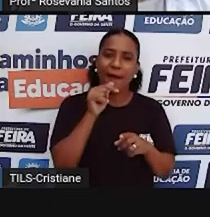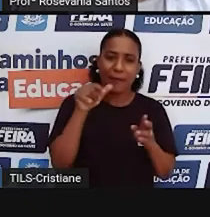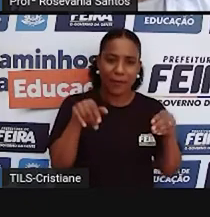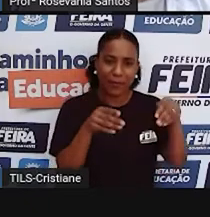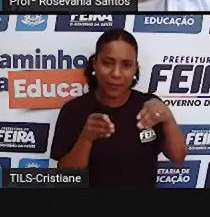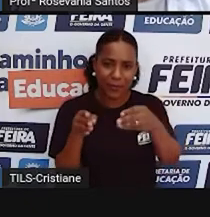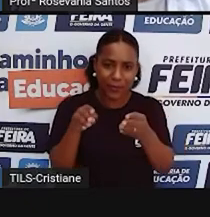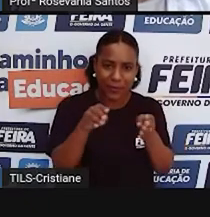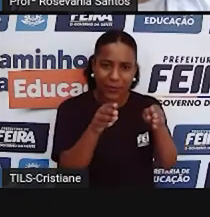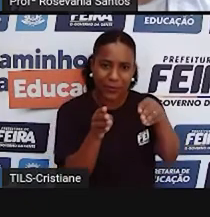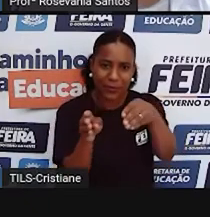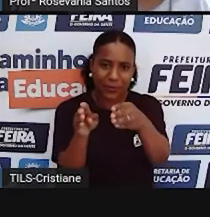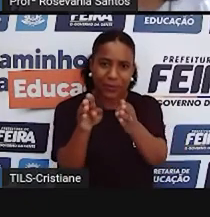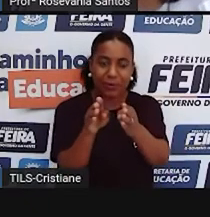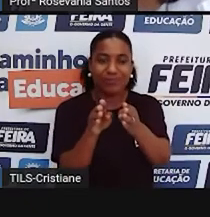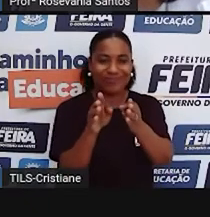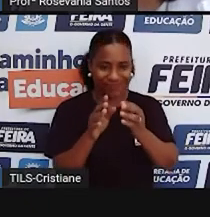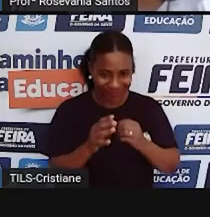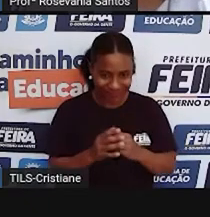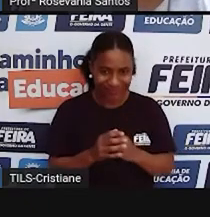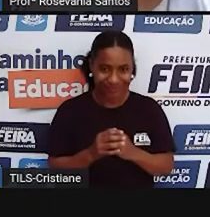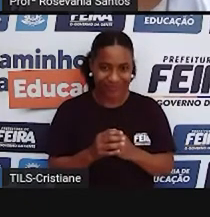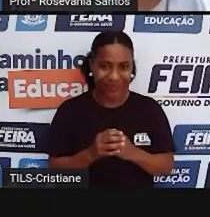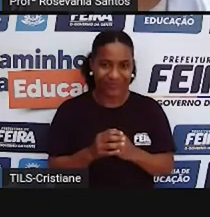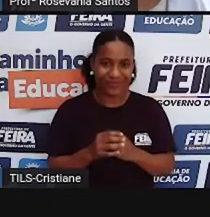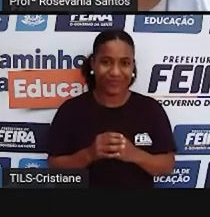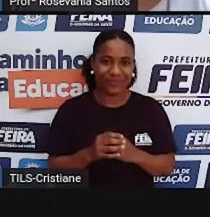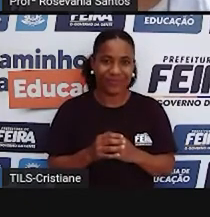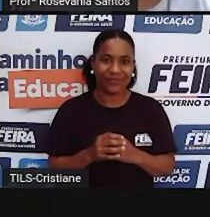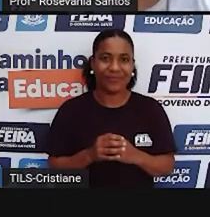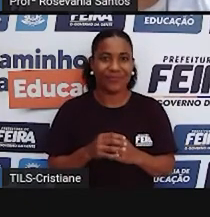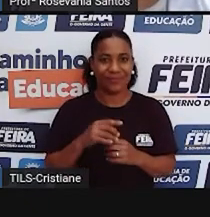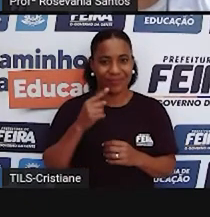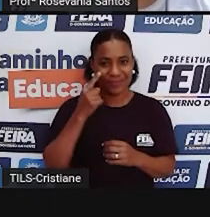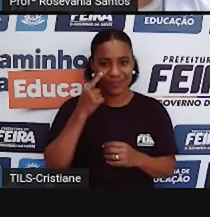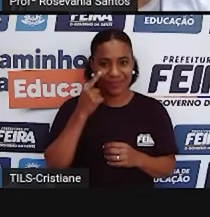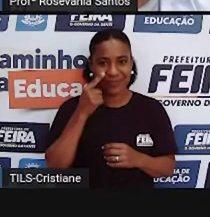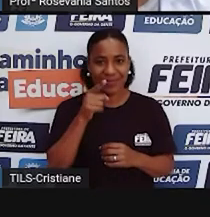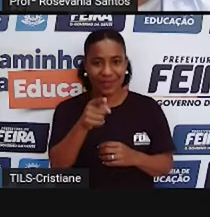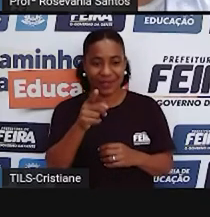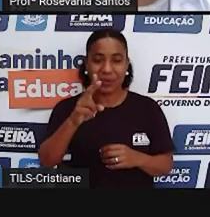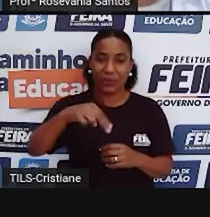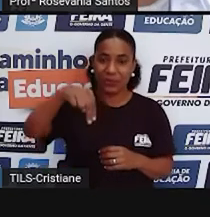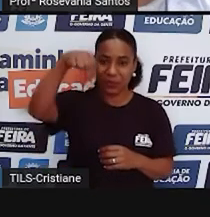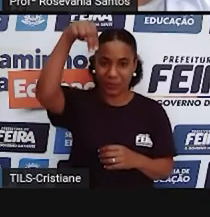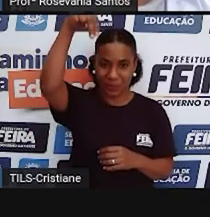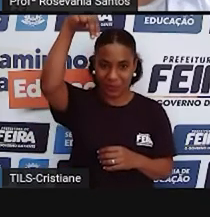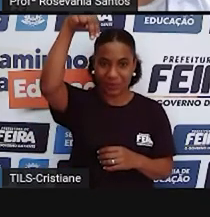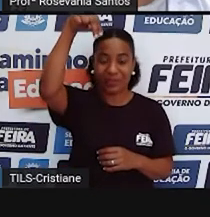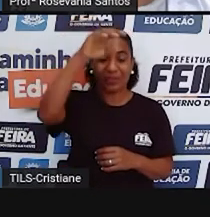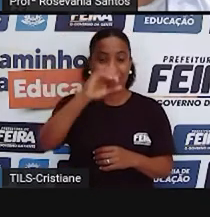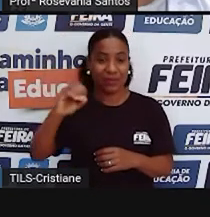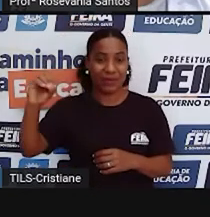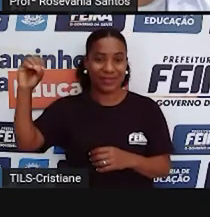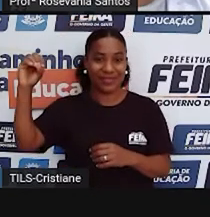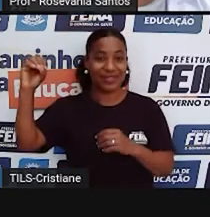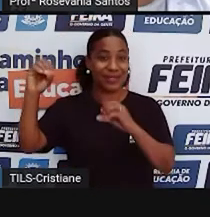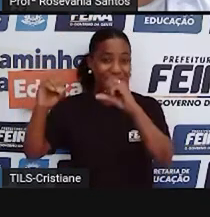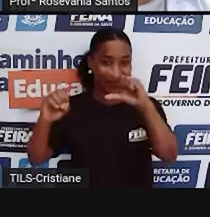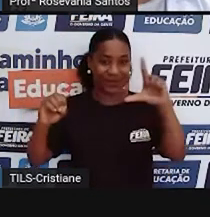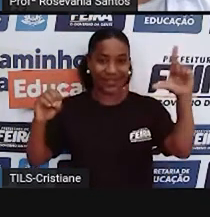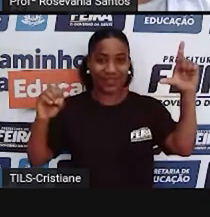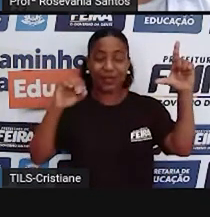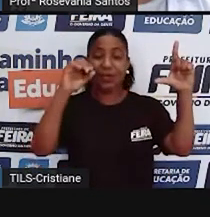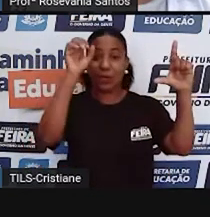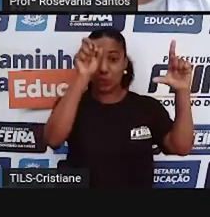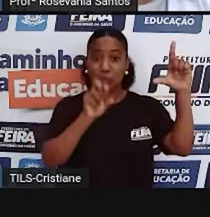observando que eles ainda, né, têm, ainda colocou até a ideia do norte, né, do oeste, do leste, do